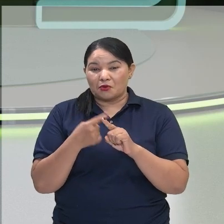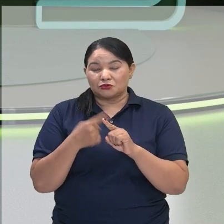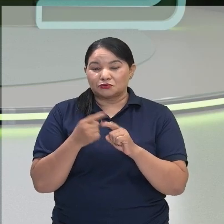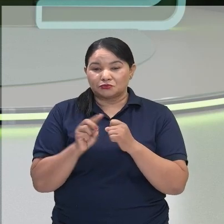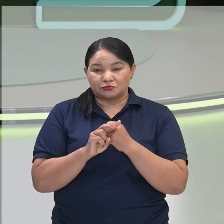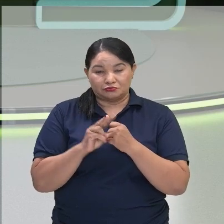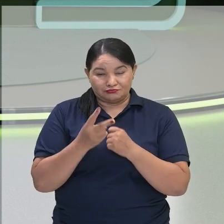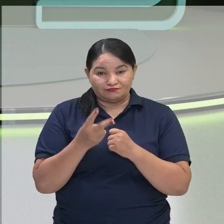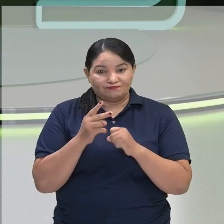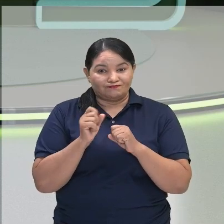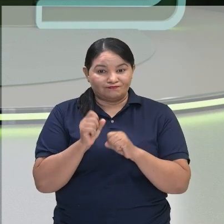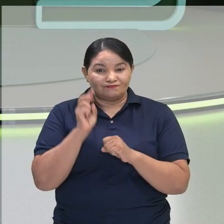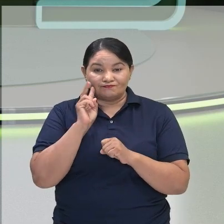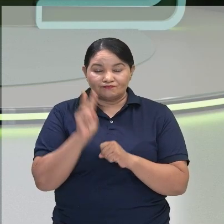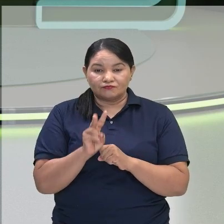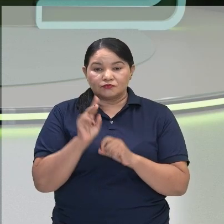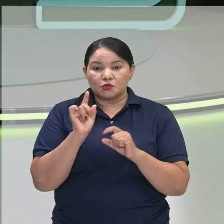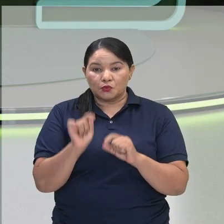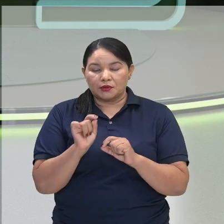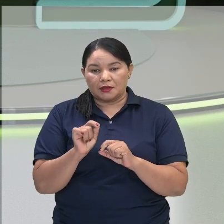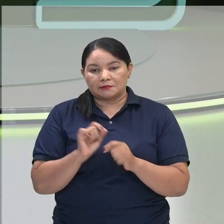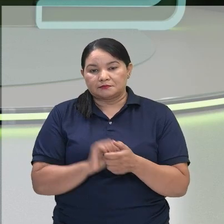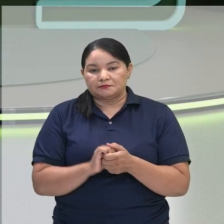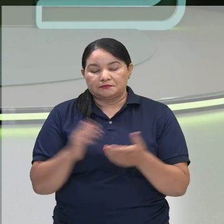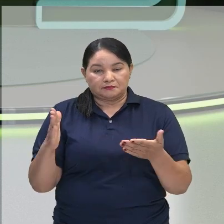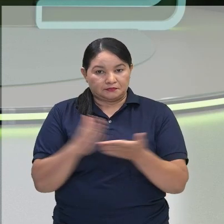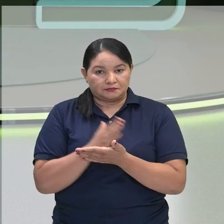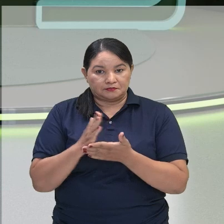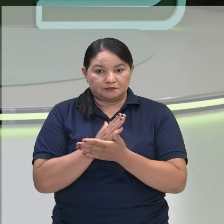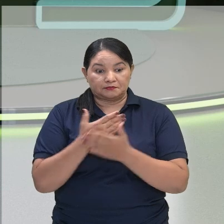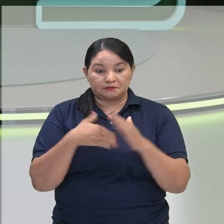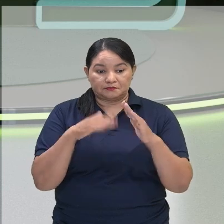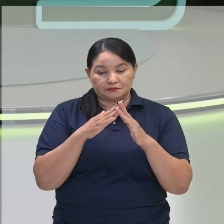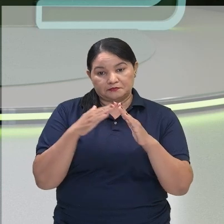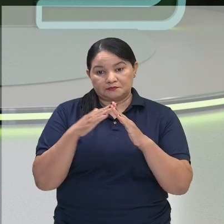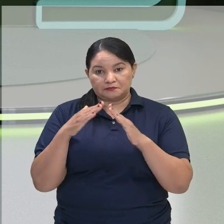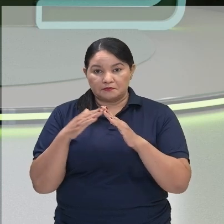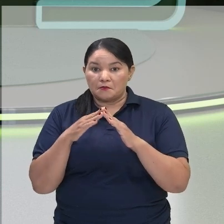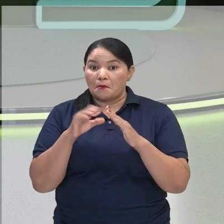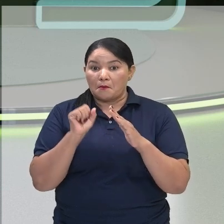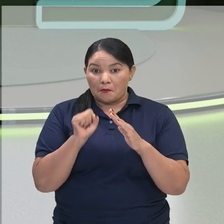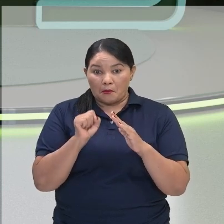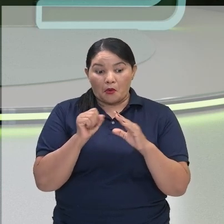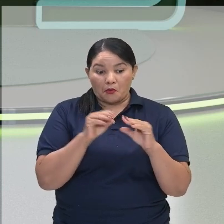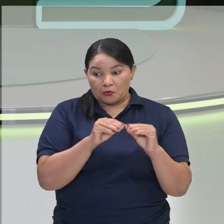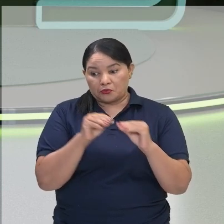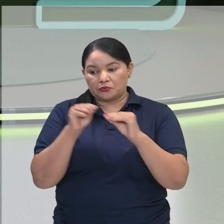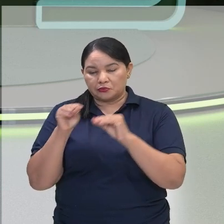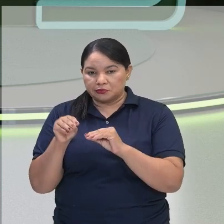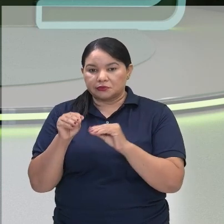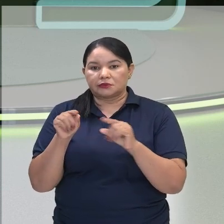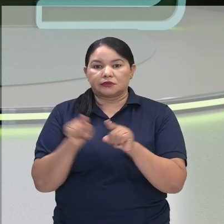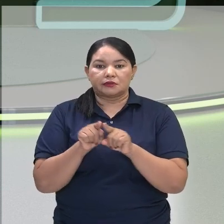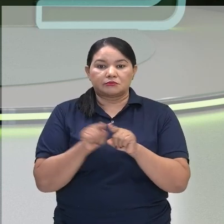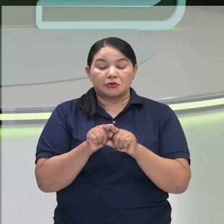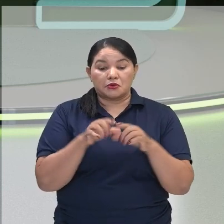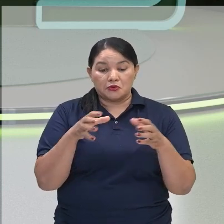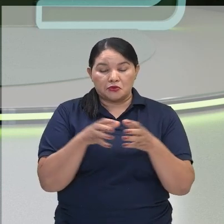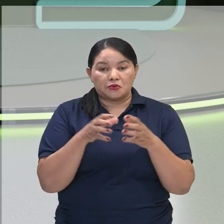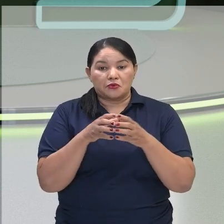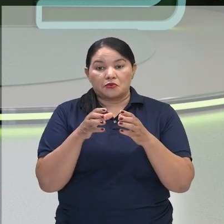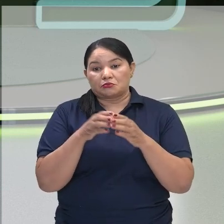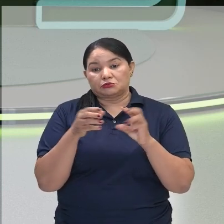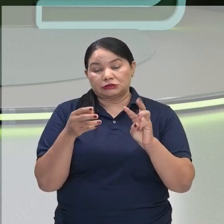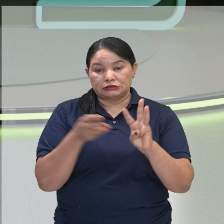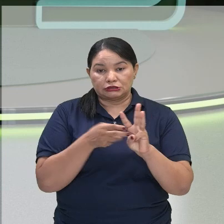aí na sequência, é que moradores podem ser desapropriados e comunidades indígenas realocadas. É